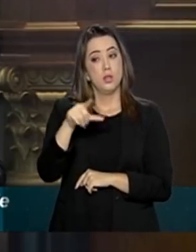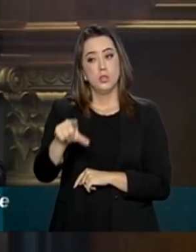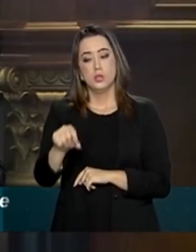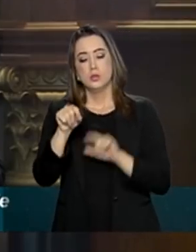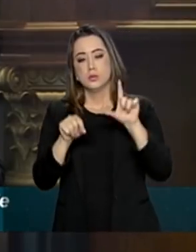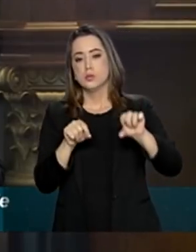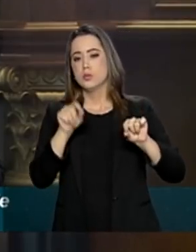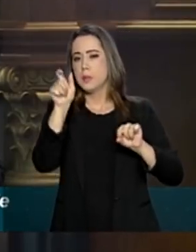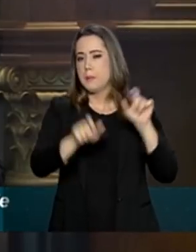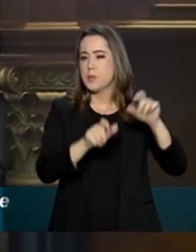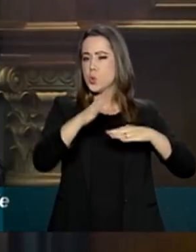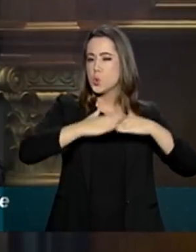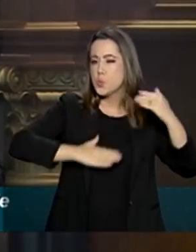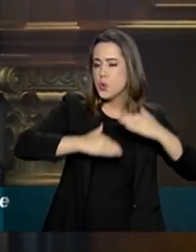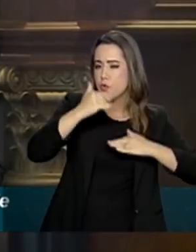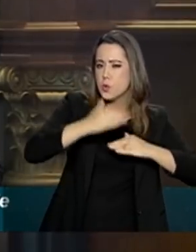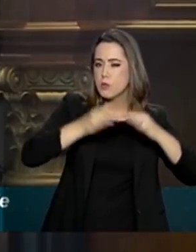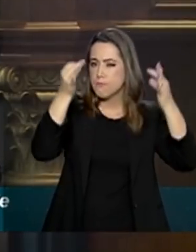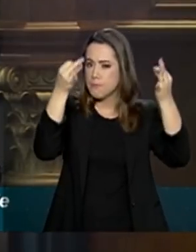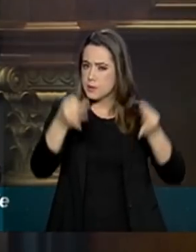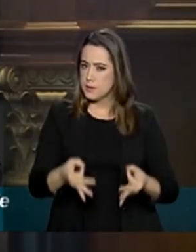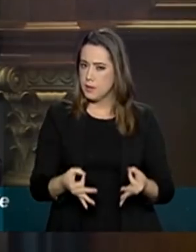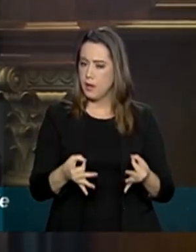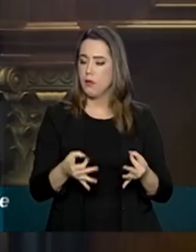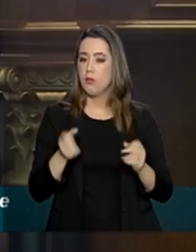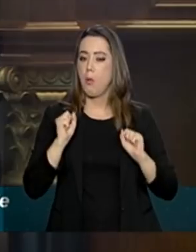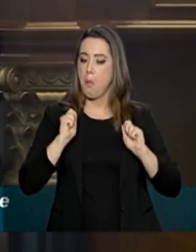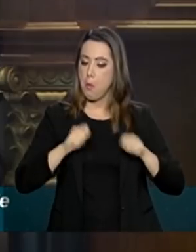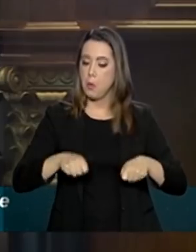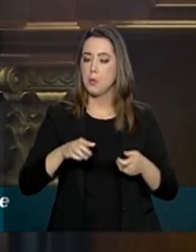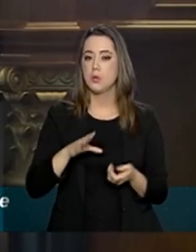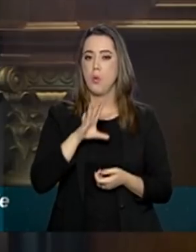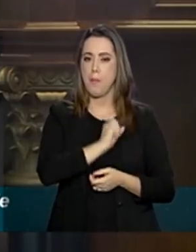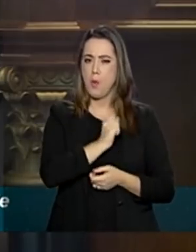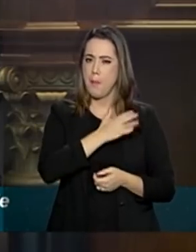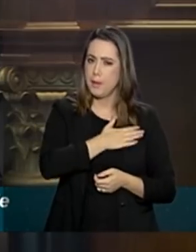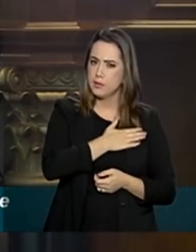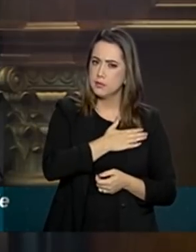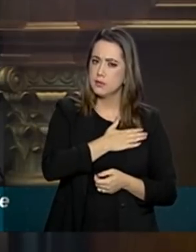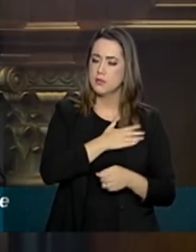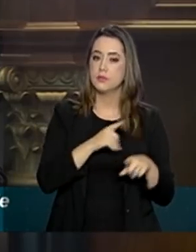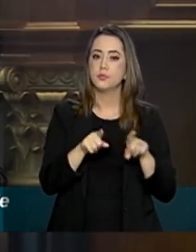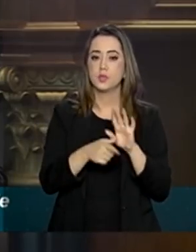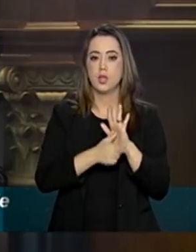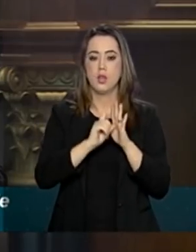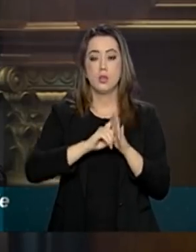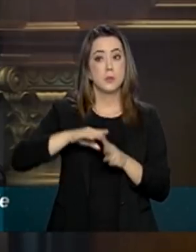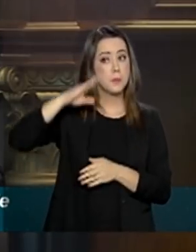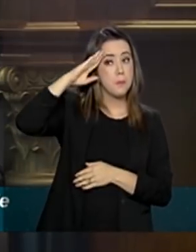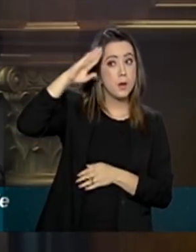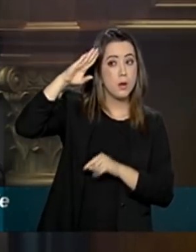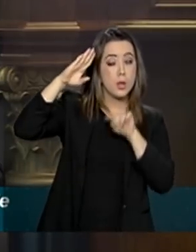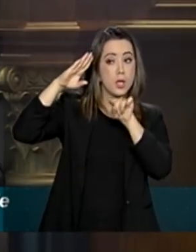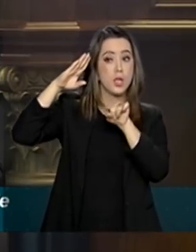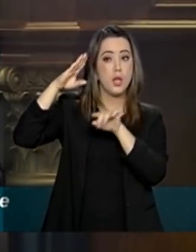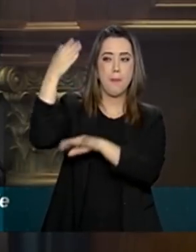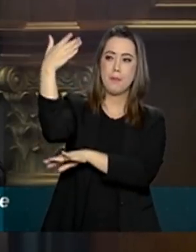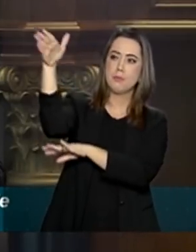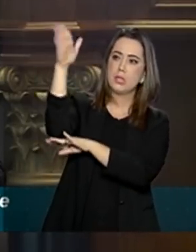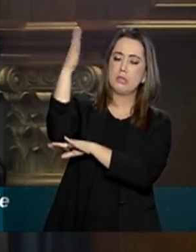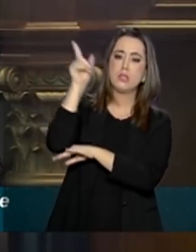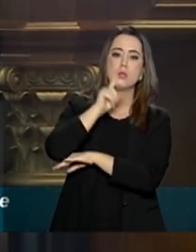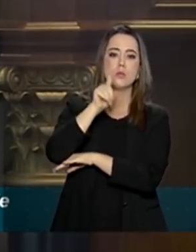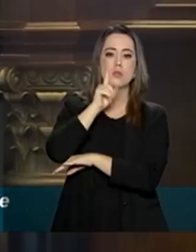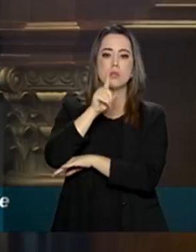técnicas, capazes e patriotas, que quando eu prestei agora há pouco a continência, a bandeira americana aqui,